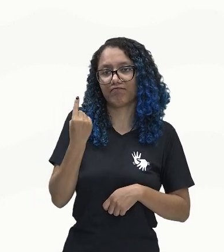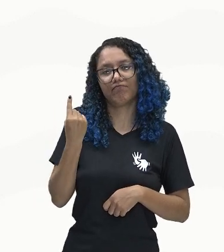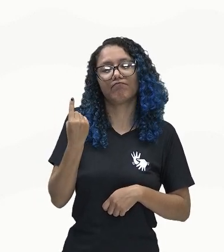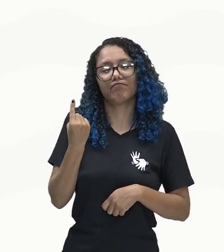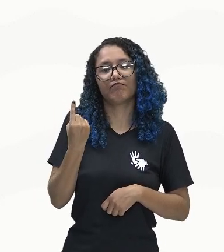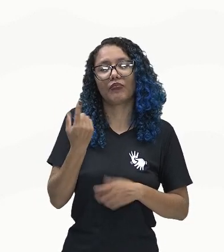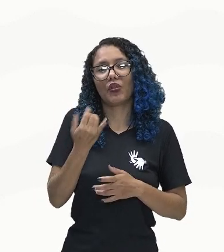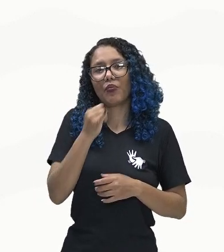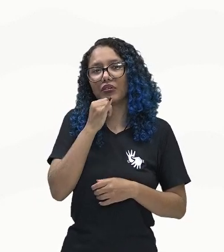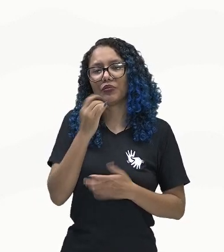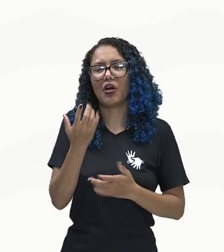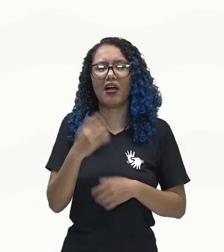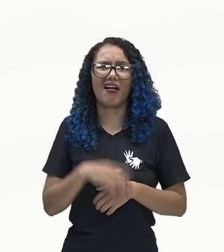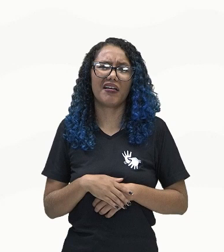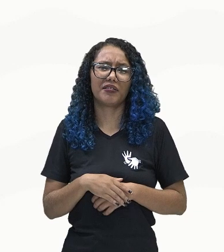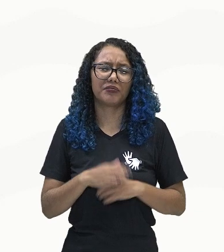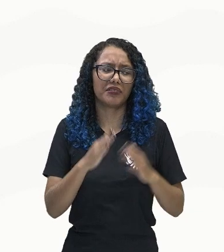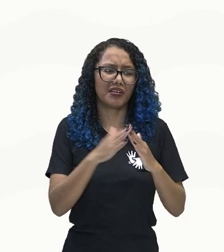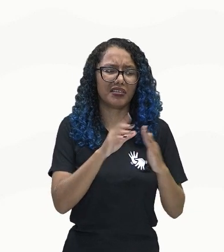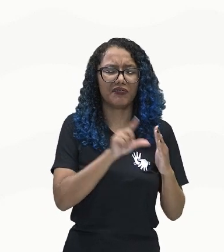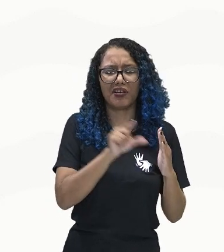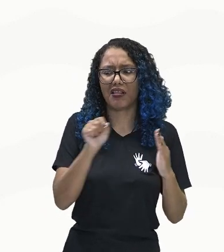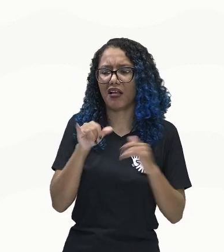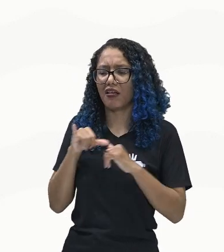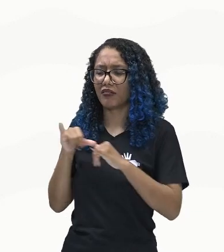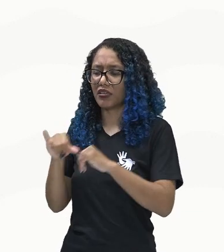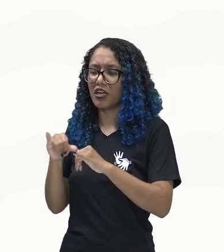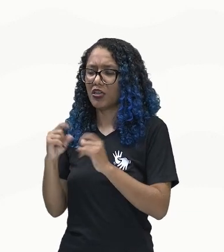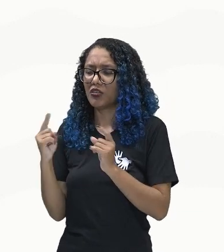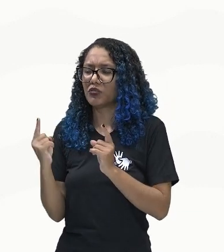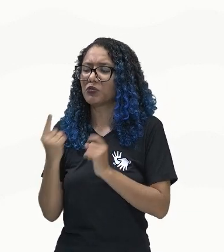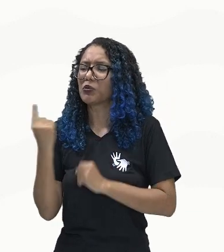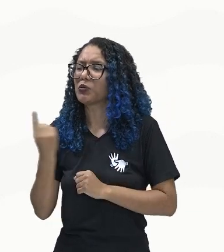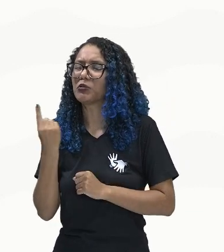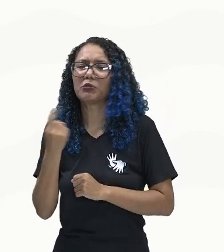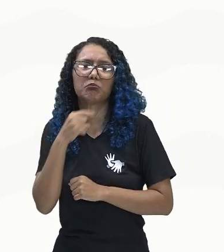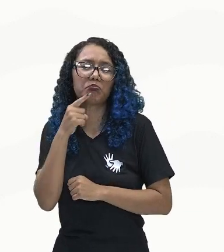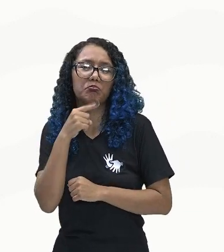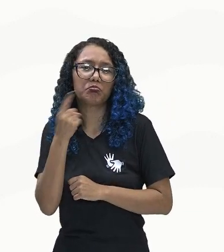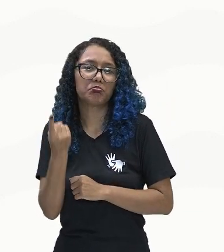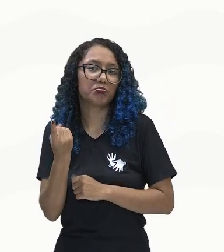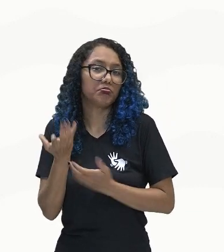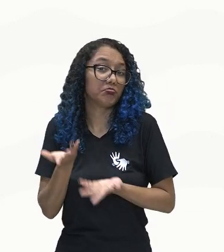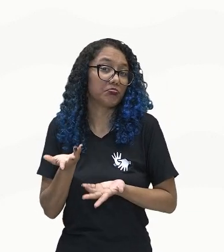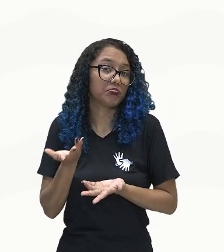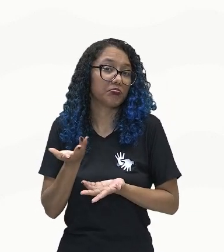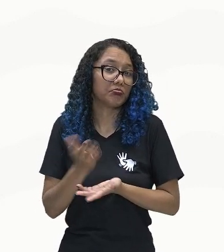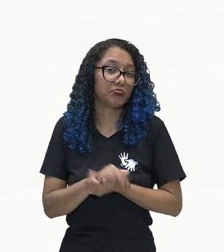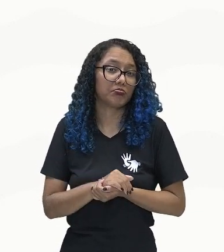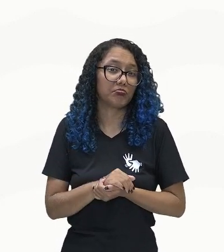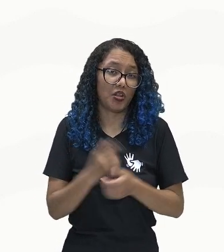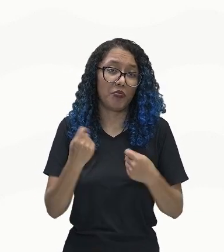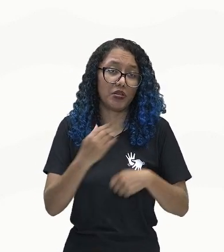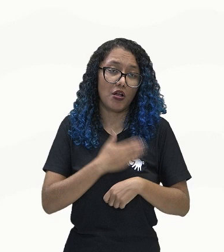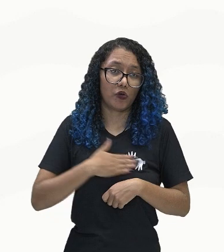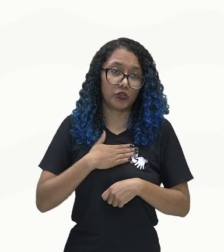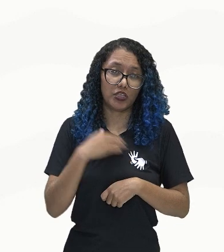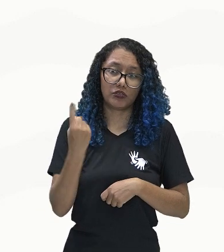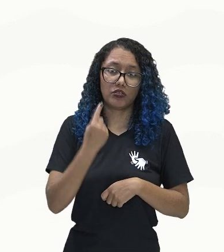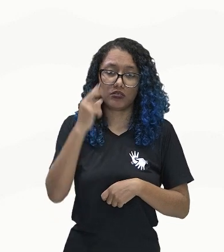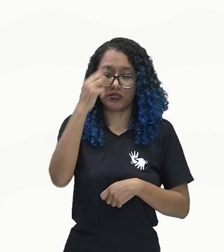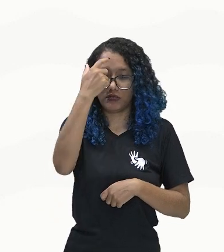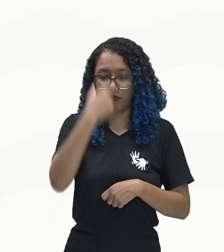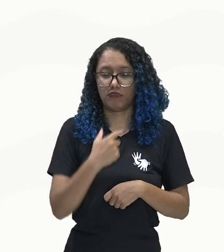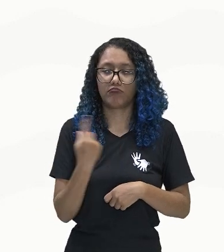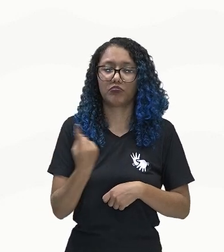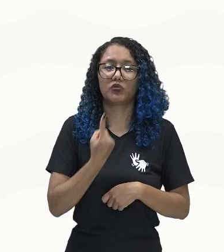Ou você não consegue sair de casa para ir no supermercado sozinho. Né? Então, gostar da sua própria companhia é um